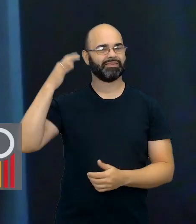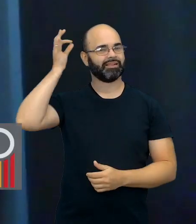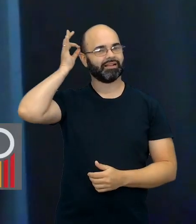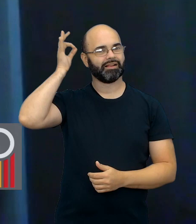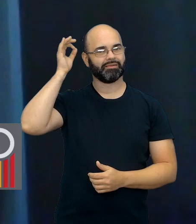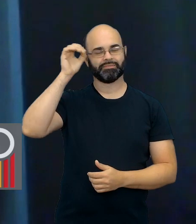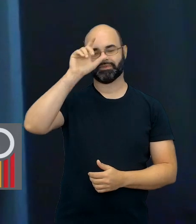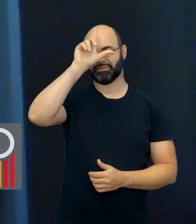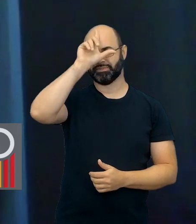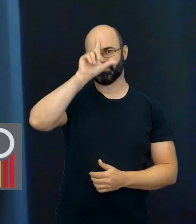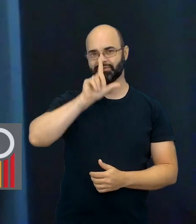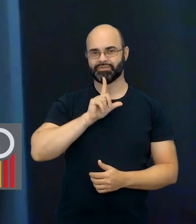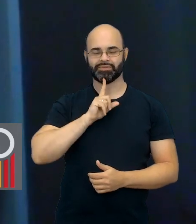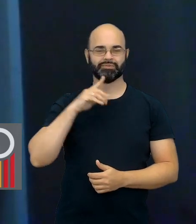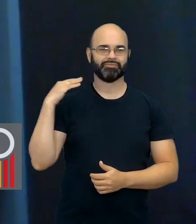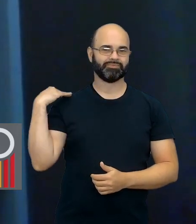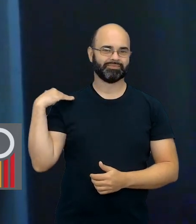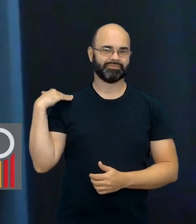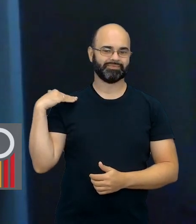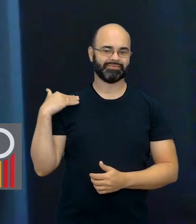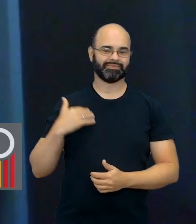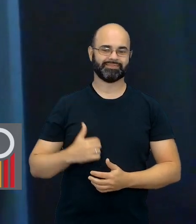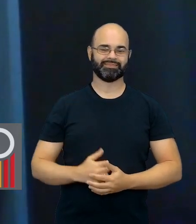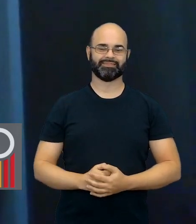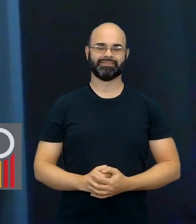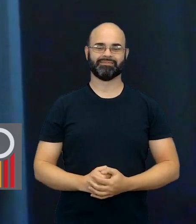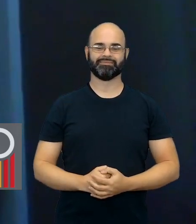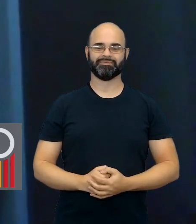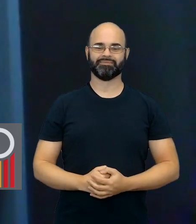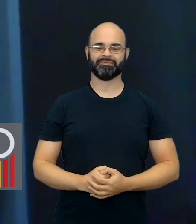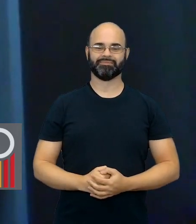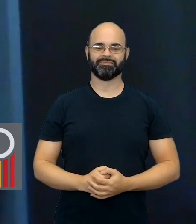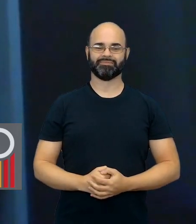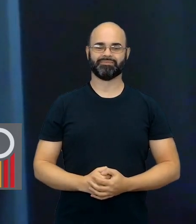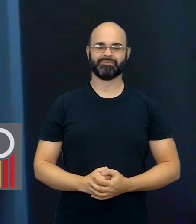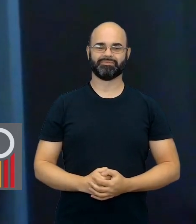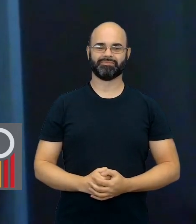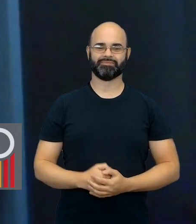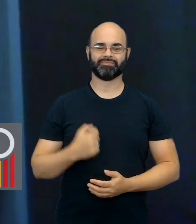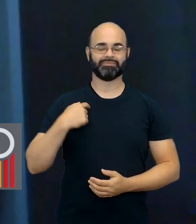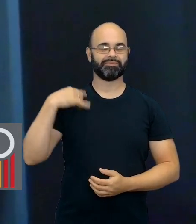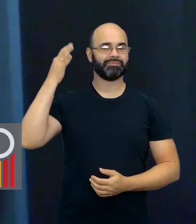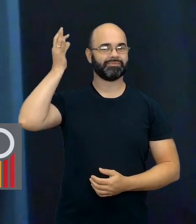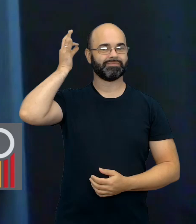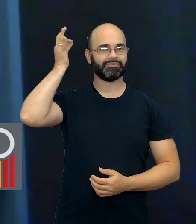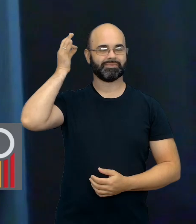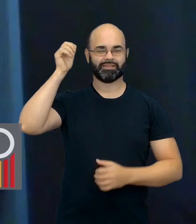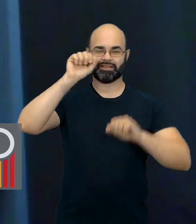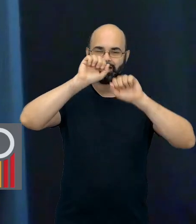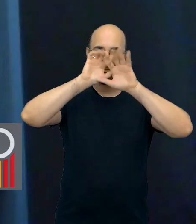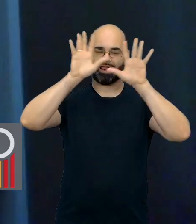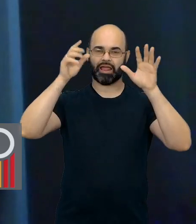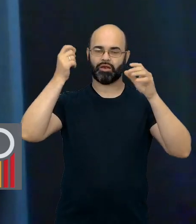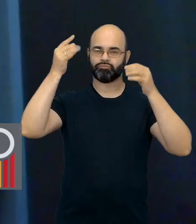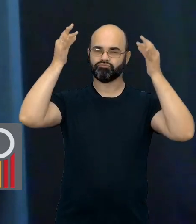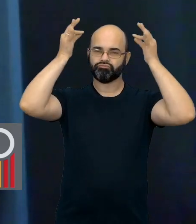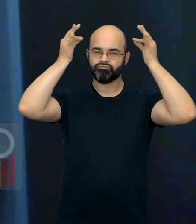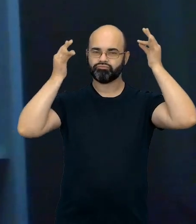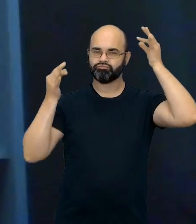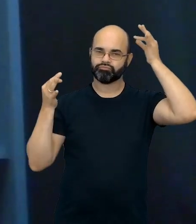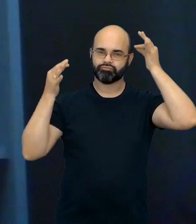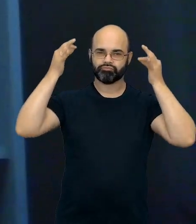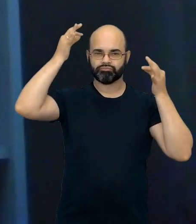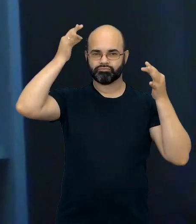loiros até a altura dos ombros, tenho algumas luzes, sou de pele clara, olhos